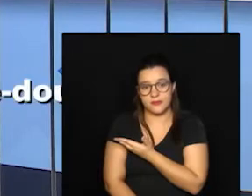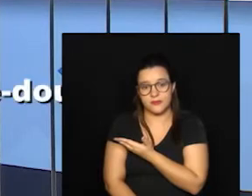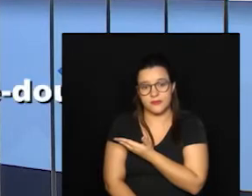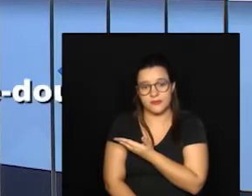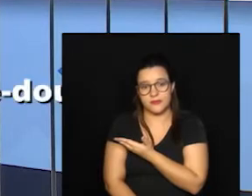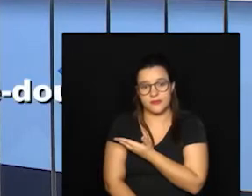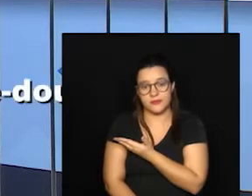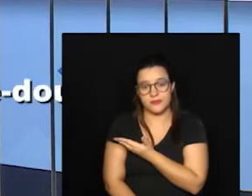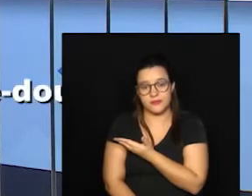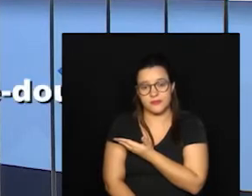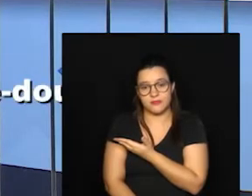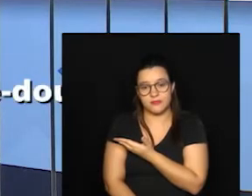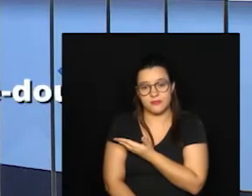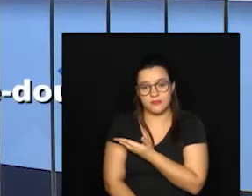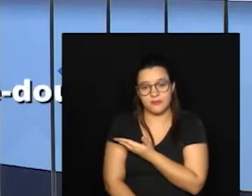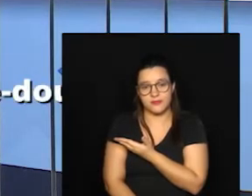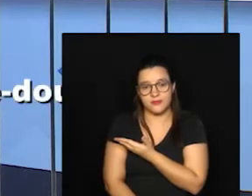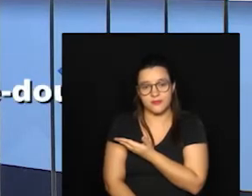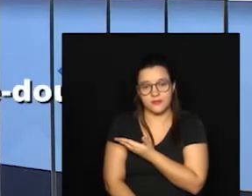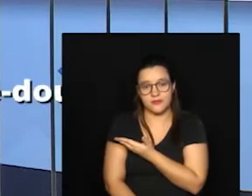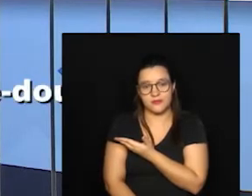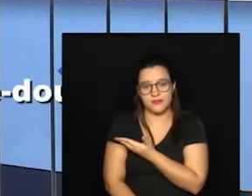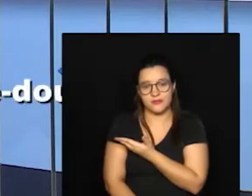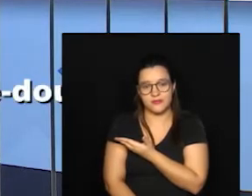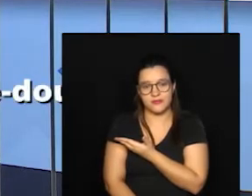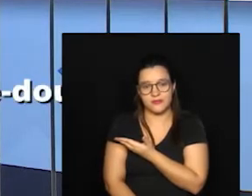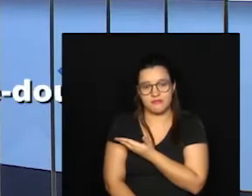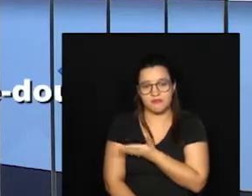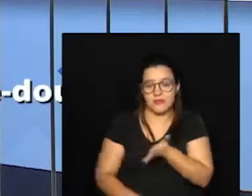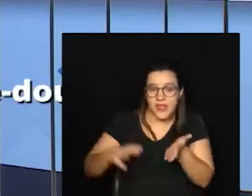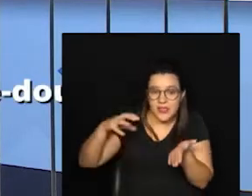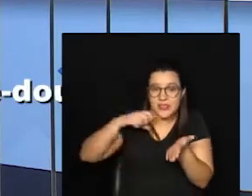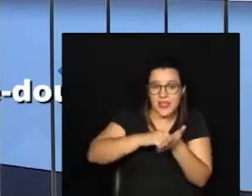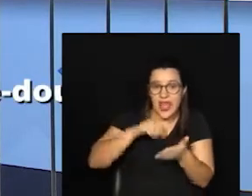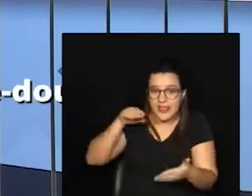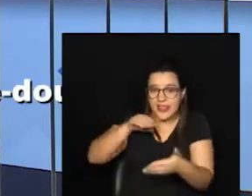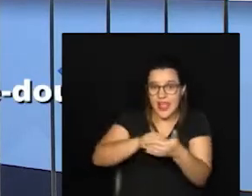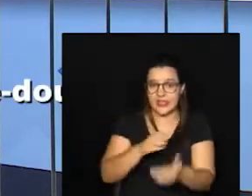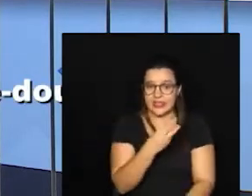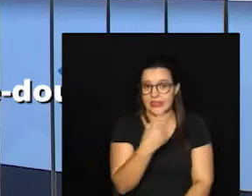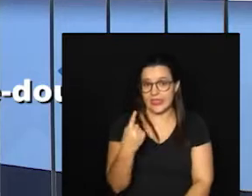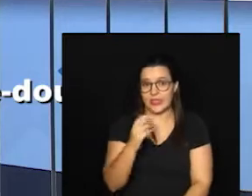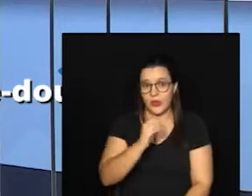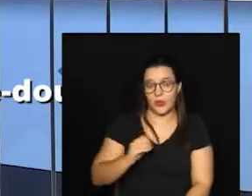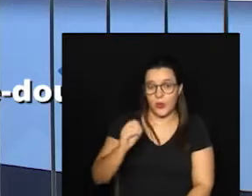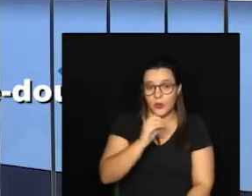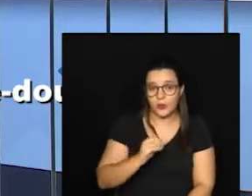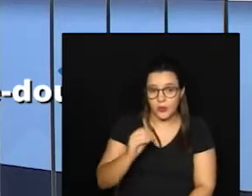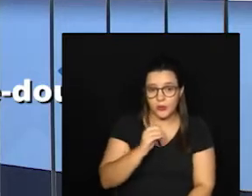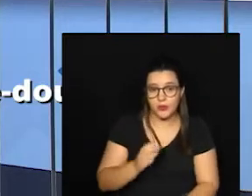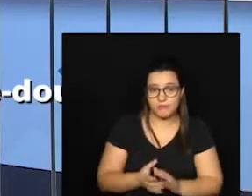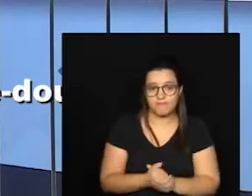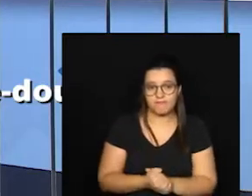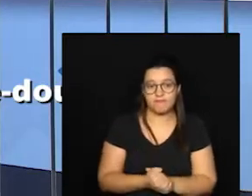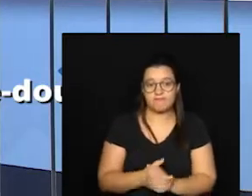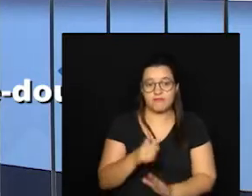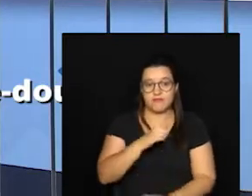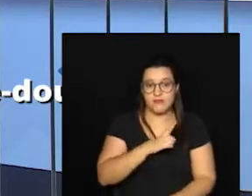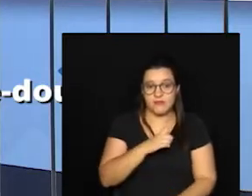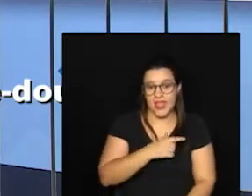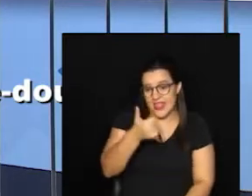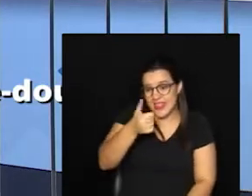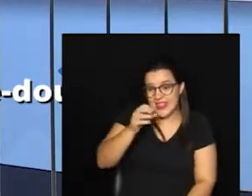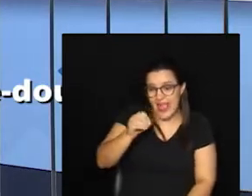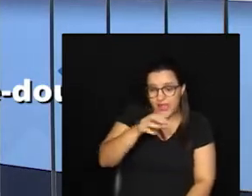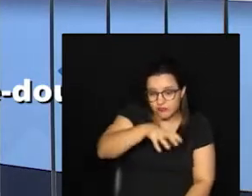www.puc-campinas.edu.br, mestrado e doutorado. As inscrições vão até o dia 31 de outubro. Ao todo, são oferecidas 10 áreas